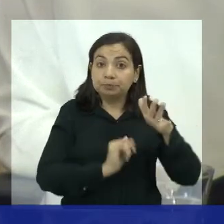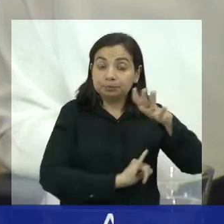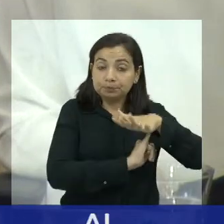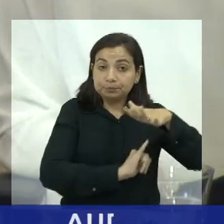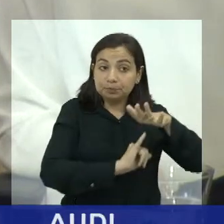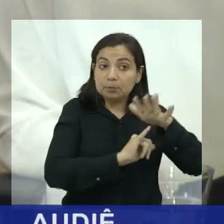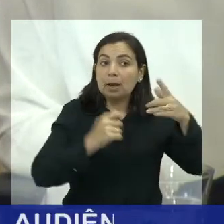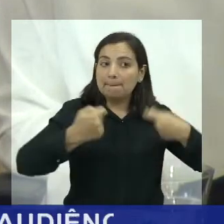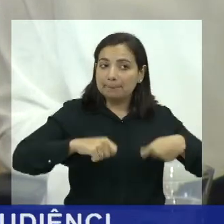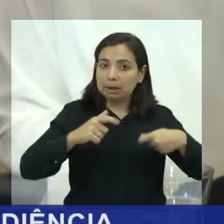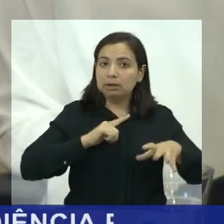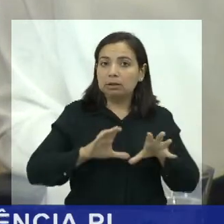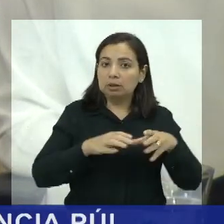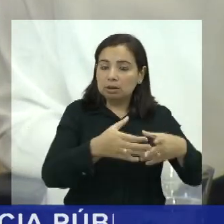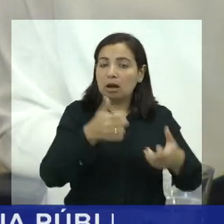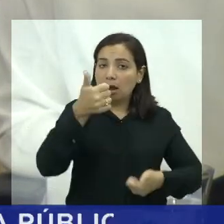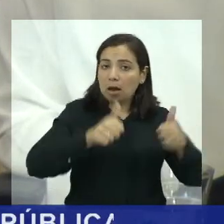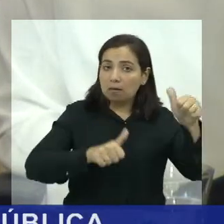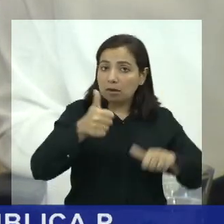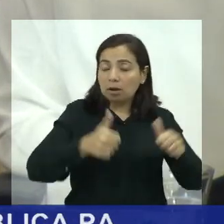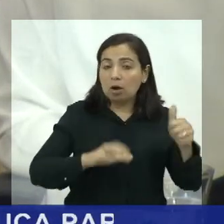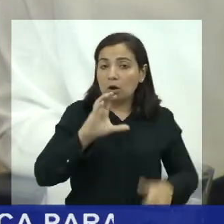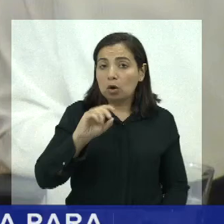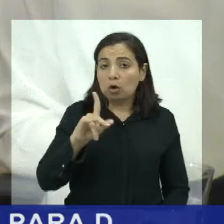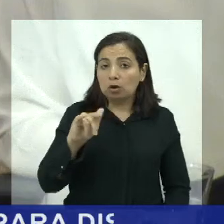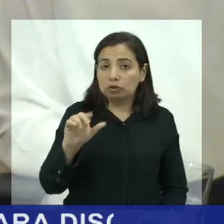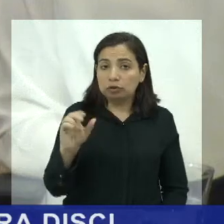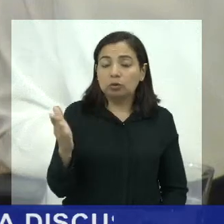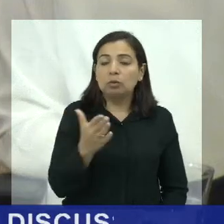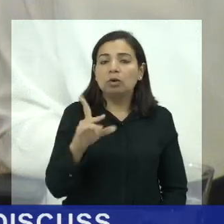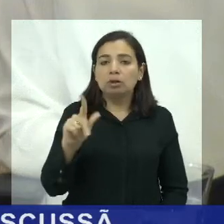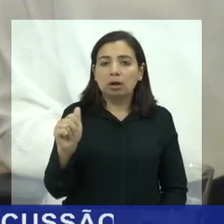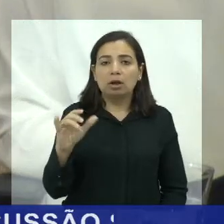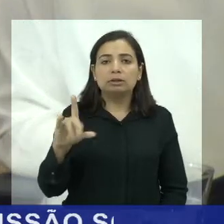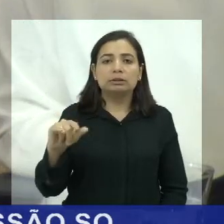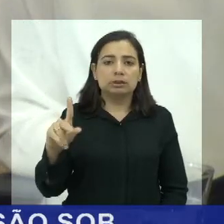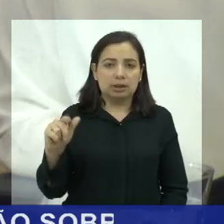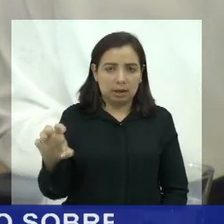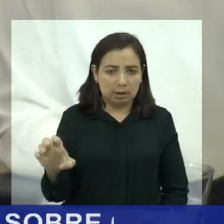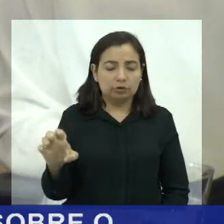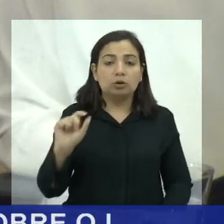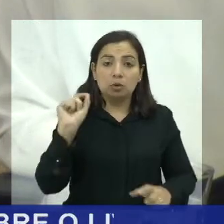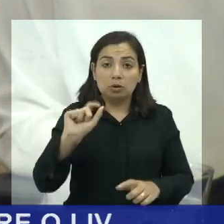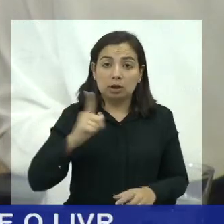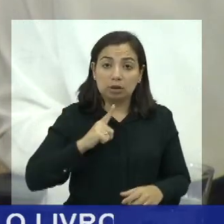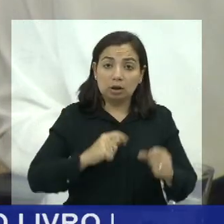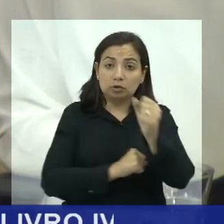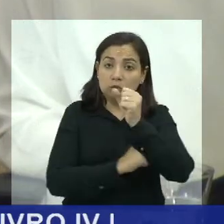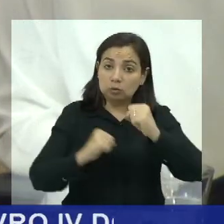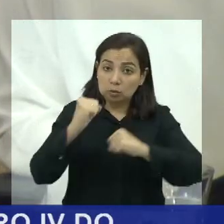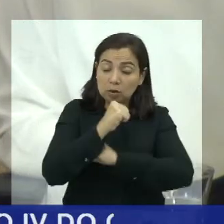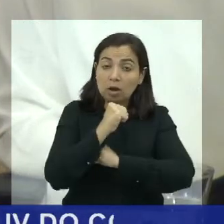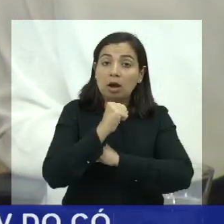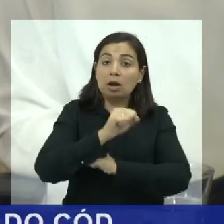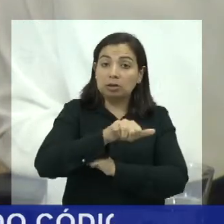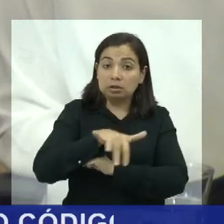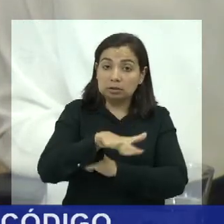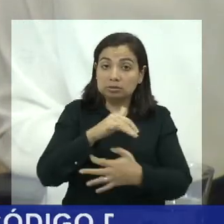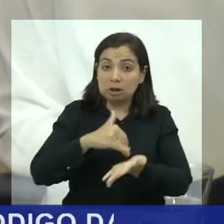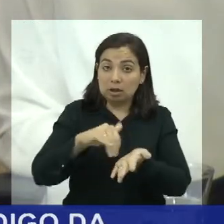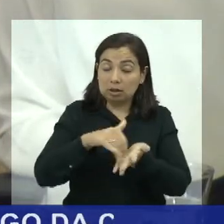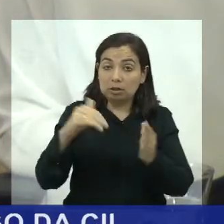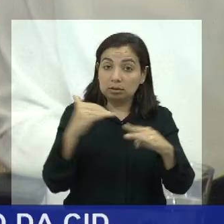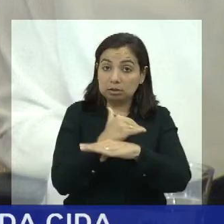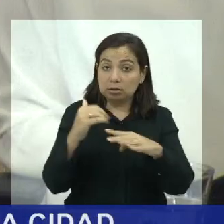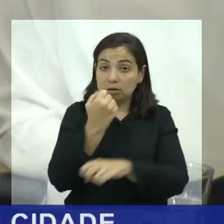comissão permanente de avaliação do Código da Cidade, a ser inserida na estrutura da Secretaria Municipal de